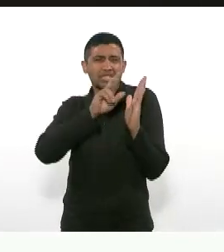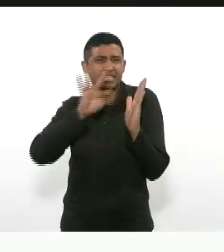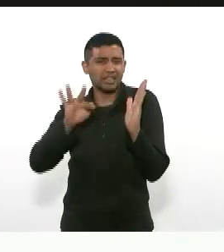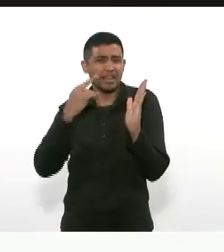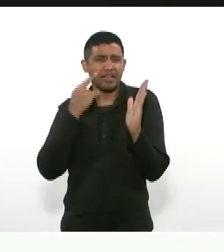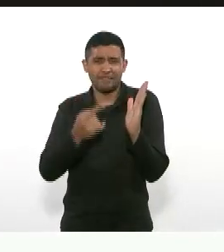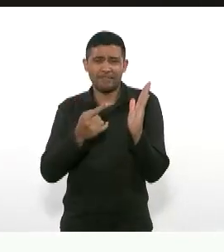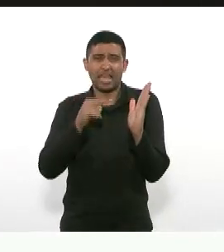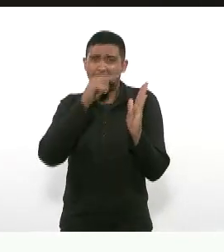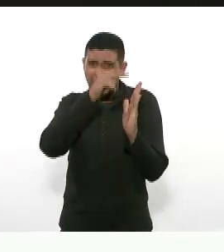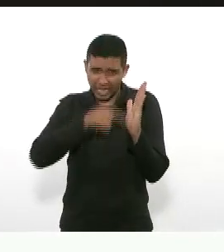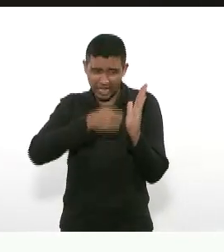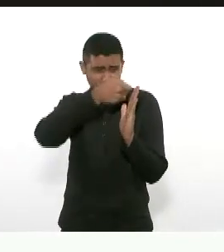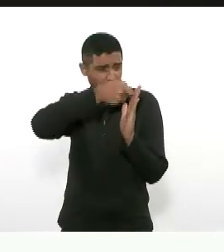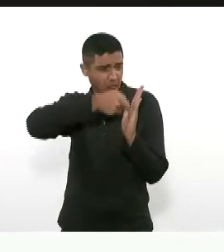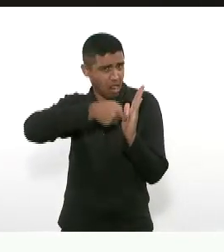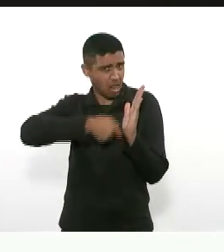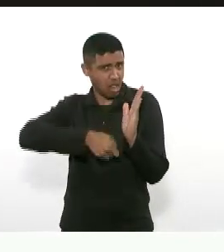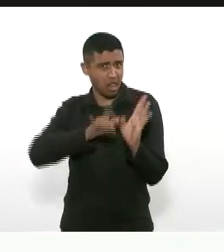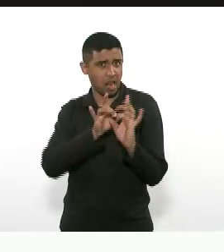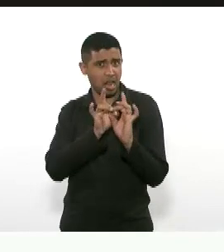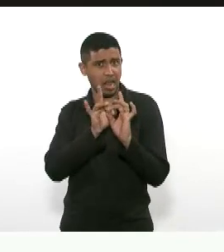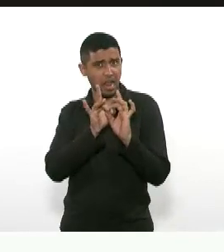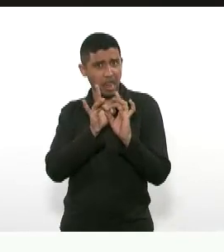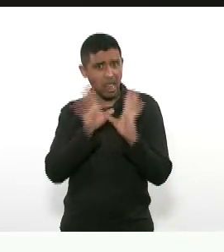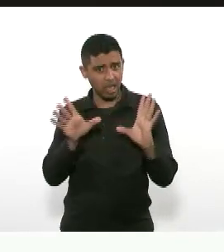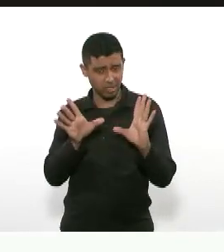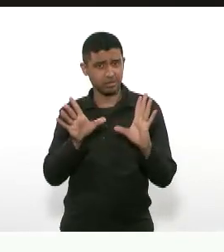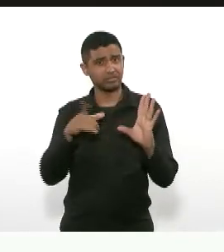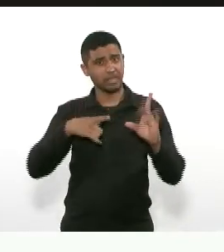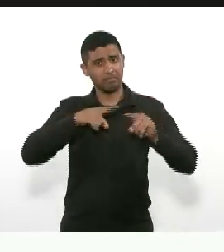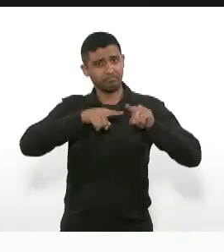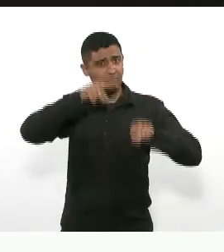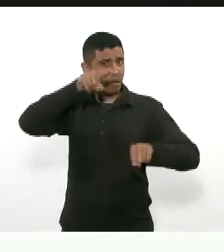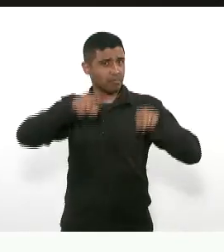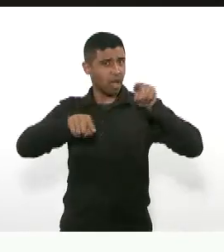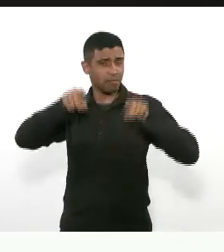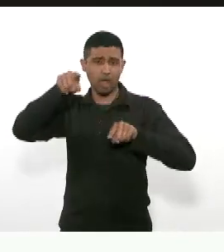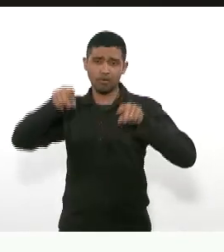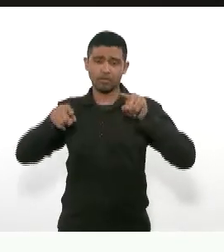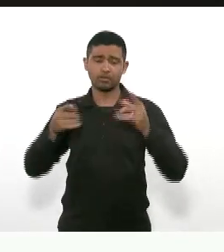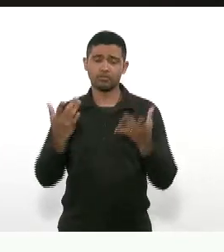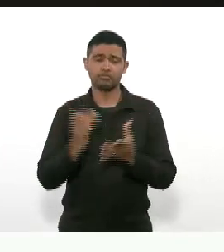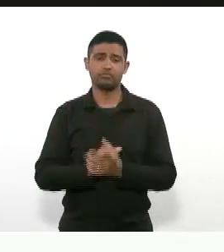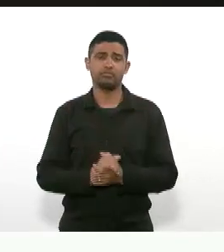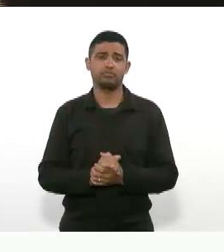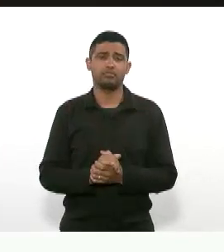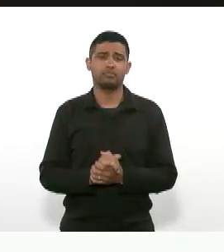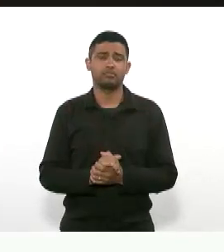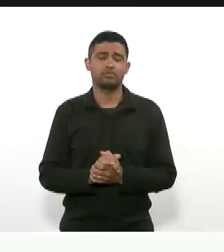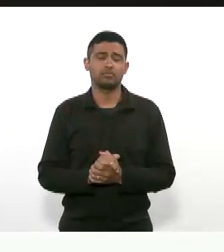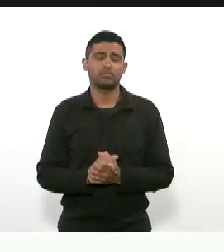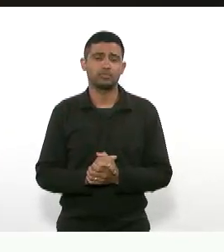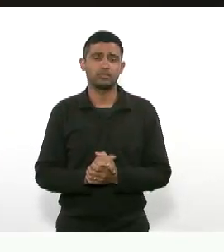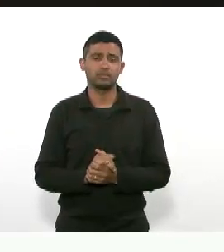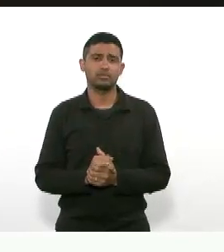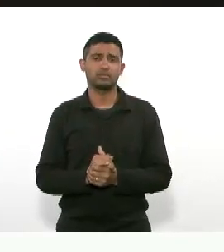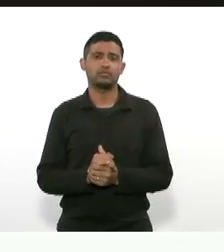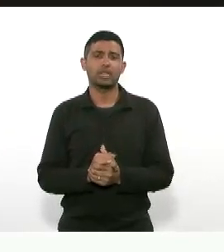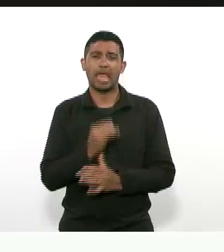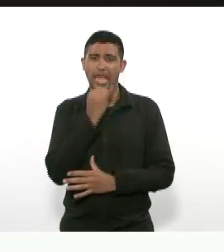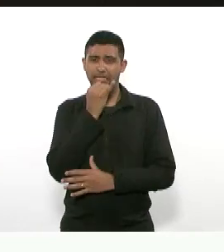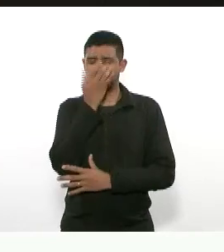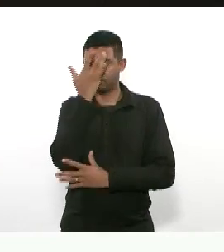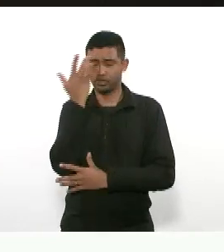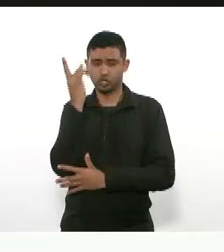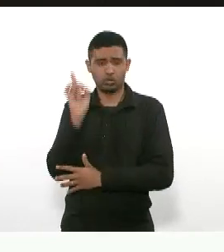tivessem permissões, níveis de permissões, onde no caso a pessoa vai